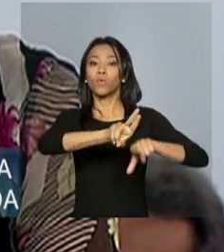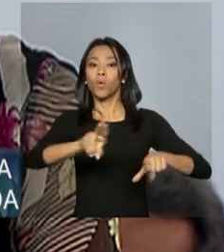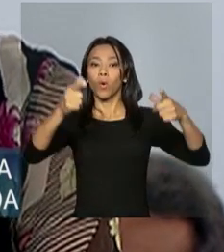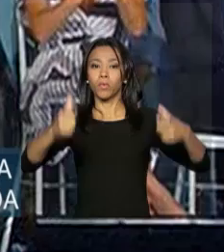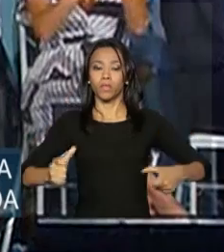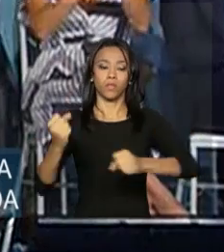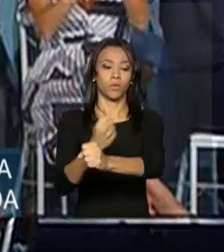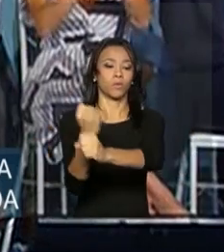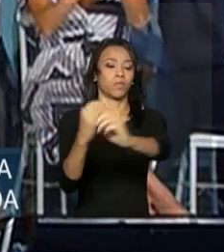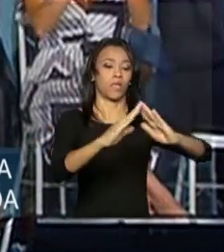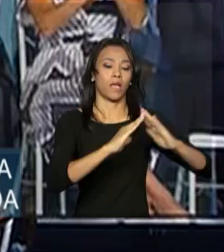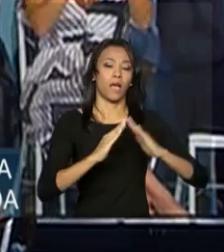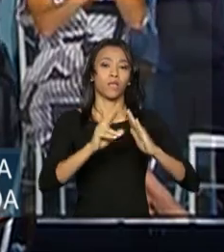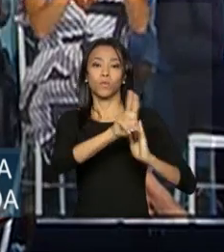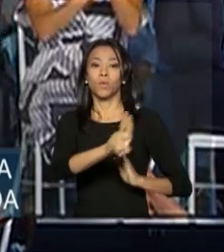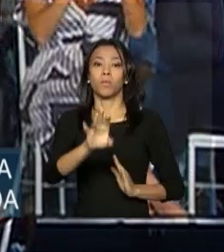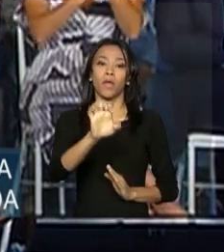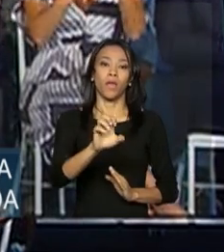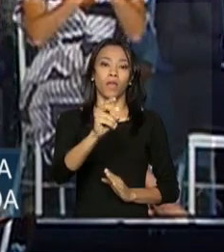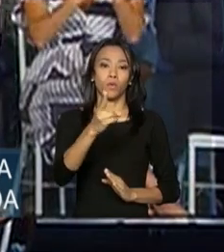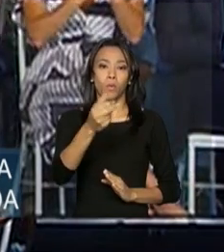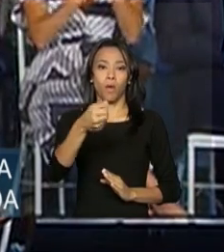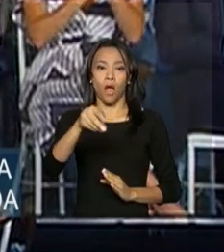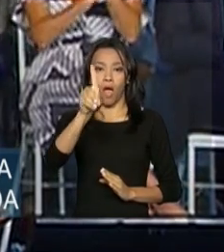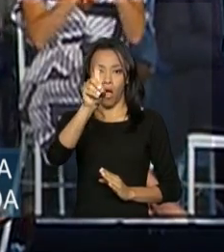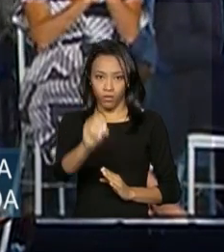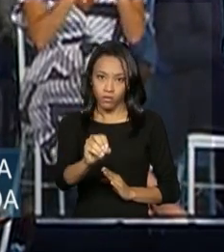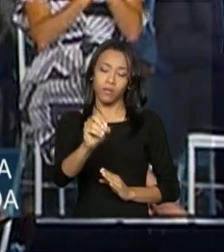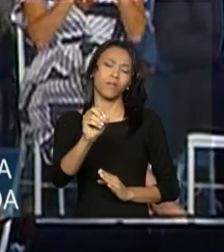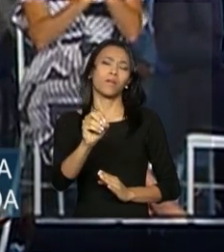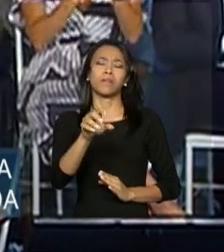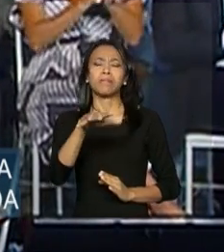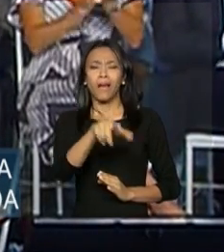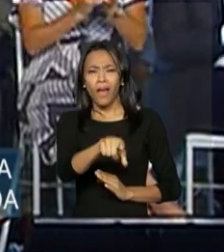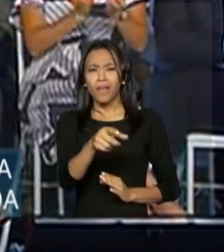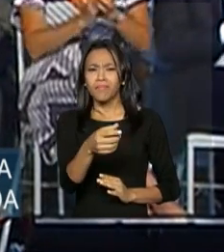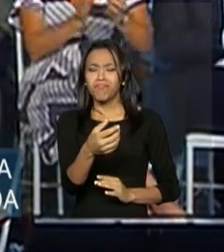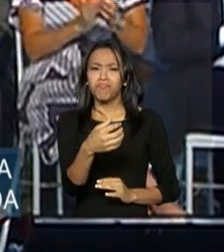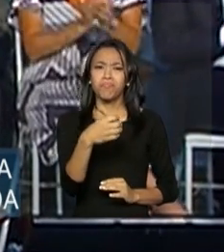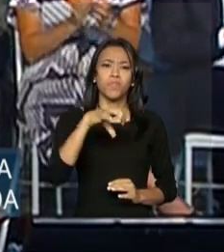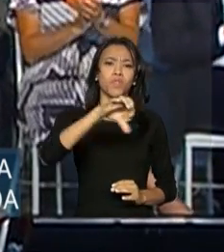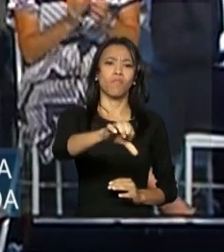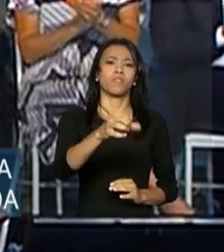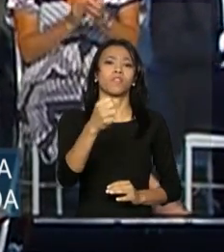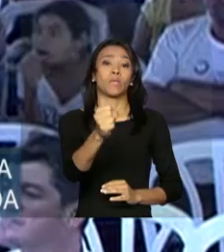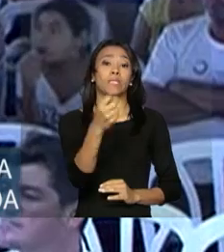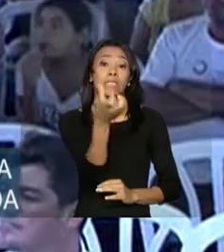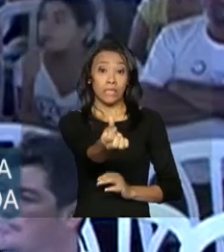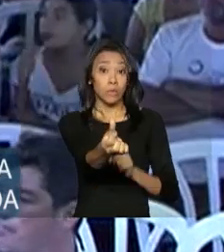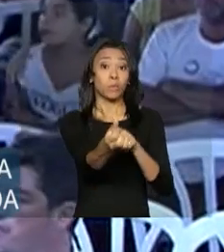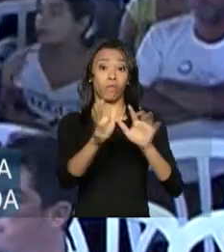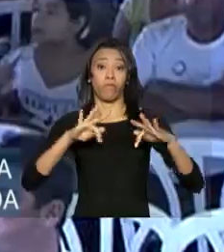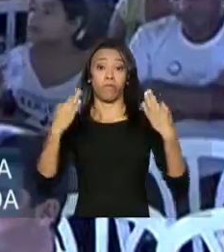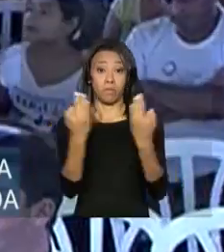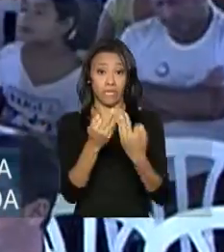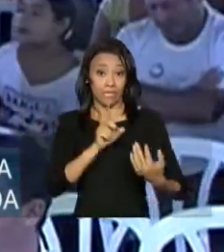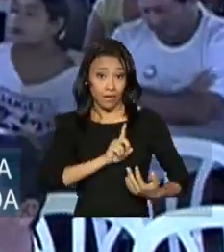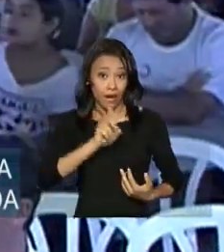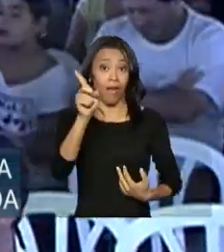Eduardo Abdelnur, onde são 986 famílias. Lá está